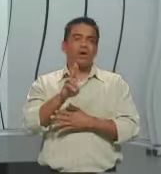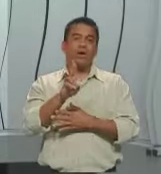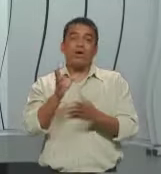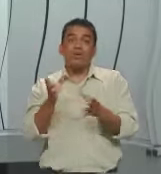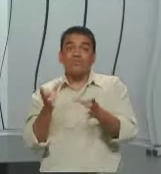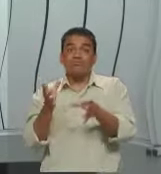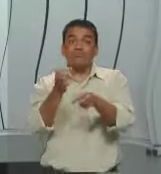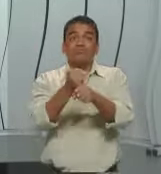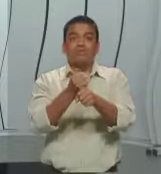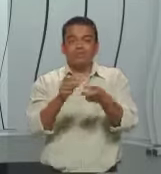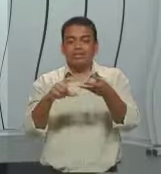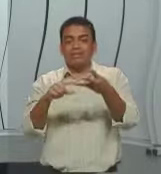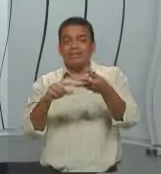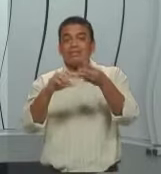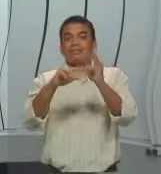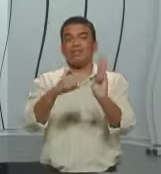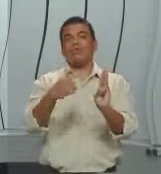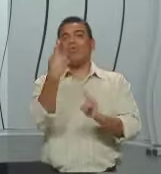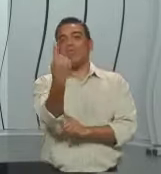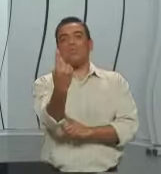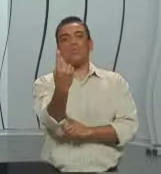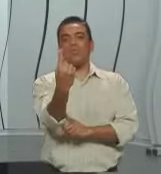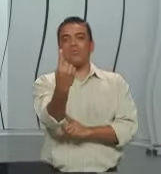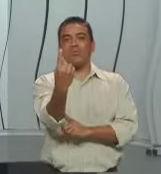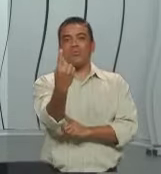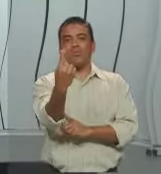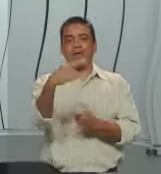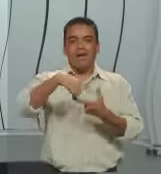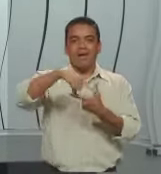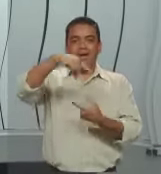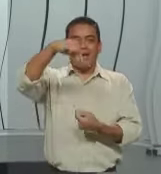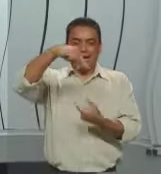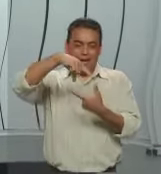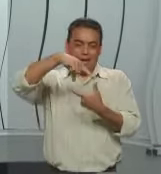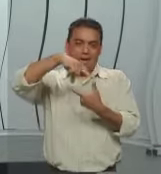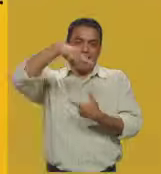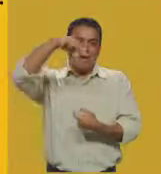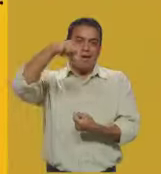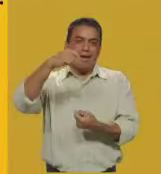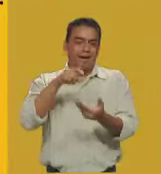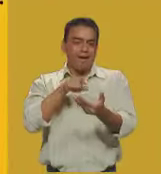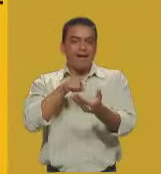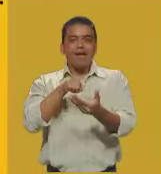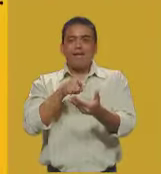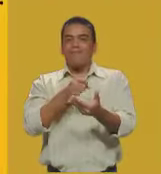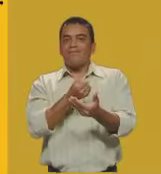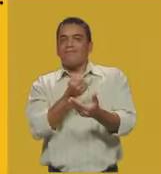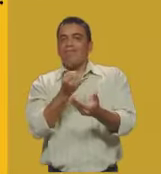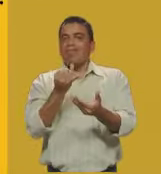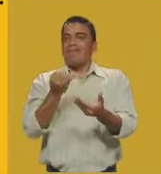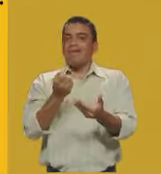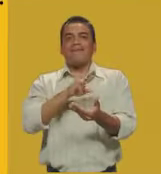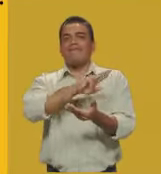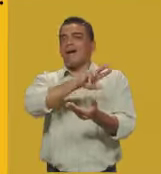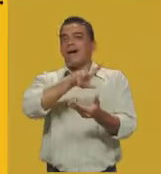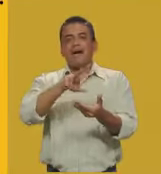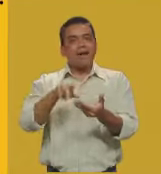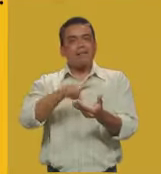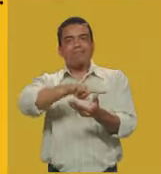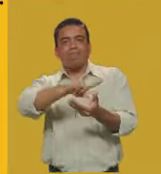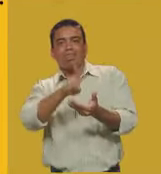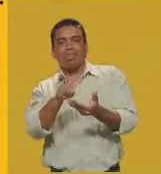essas características em um aparelho só, que é o que nós chamamos de multímetro. Esses multímetros,